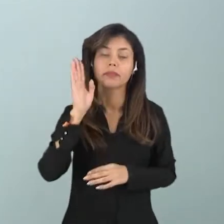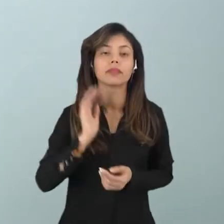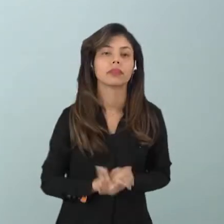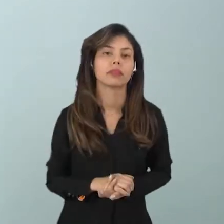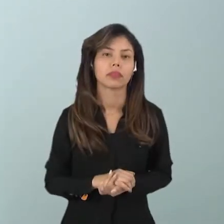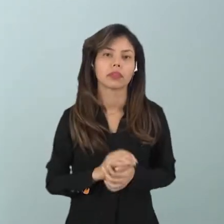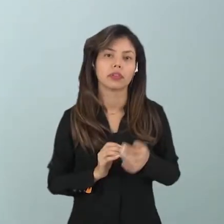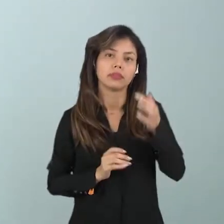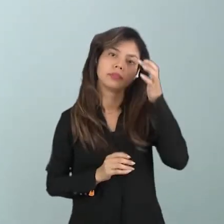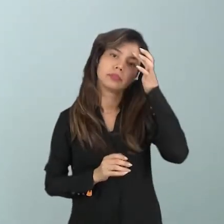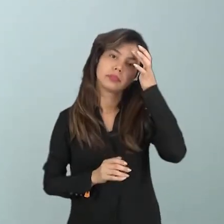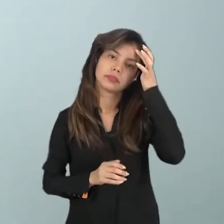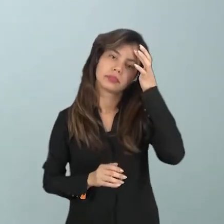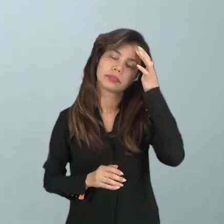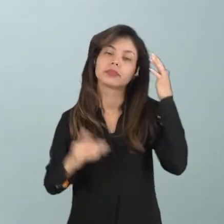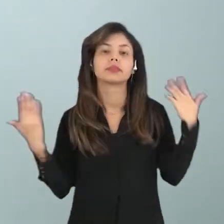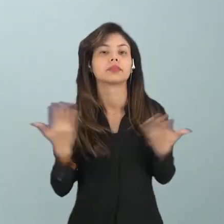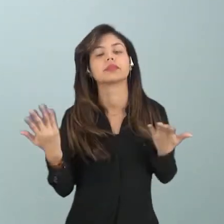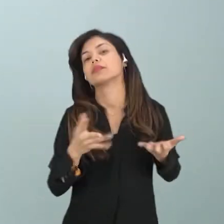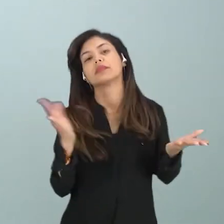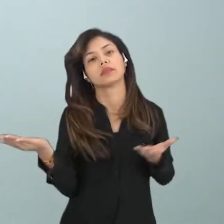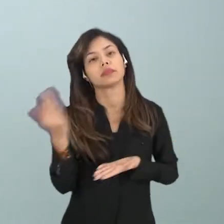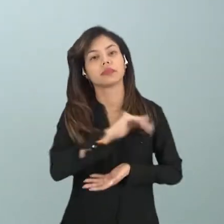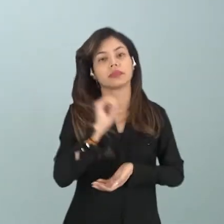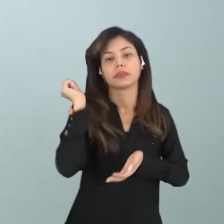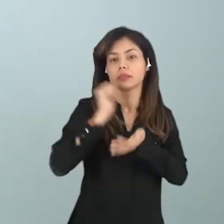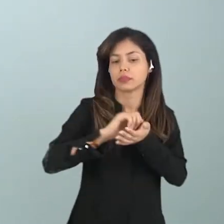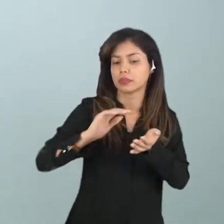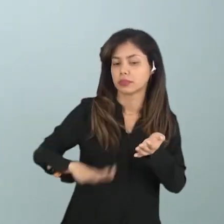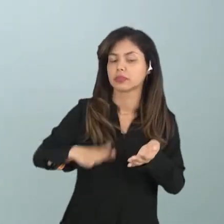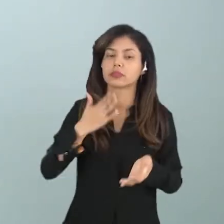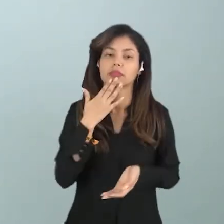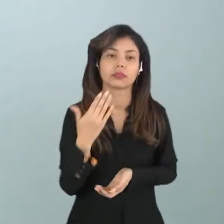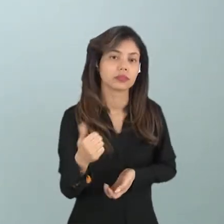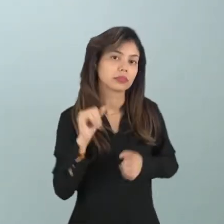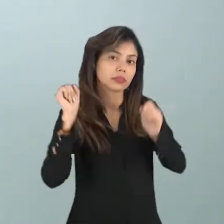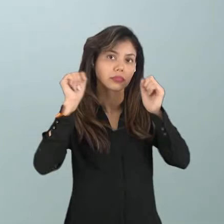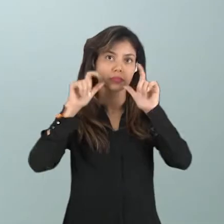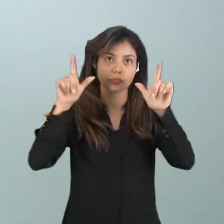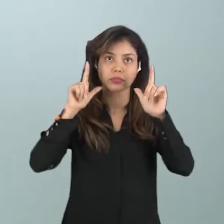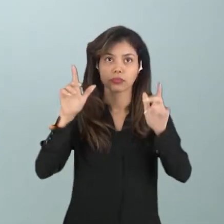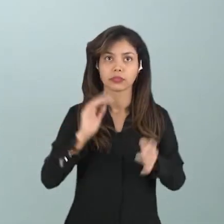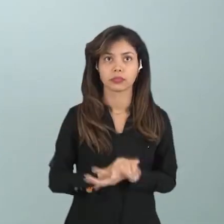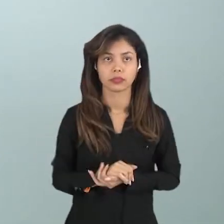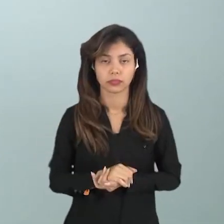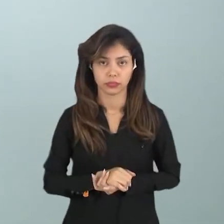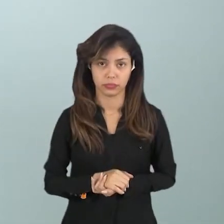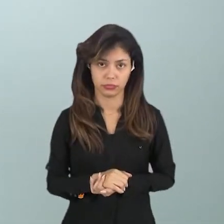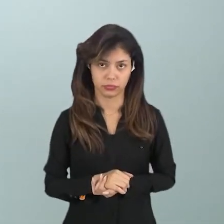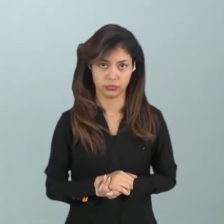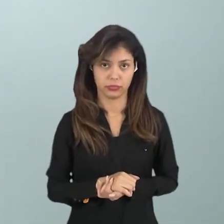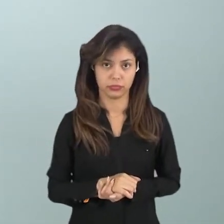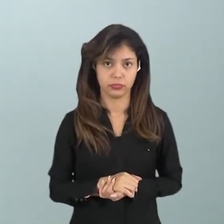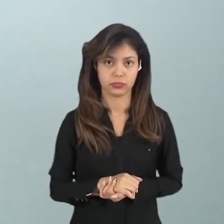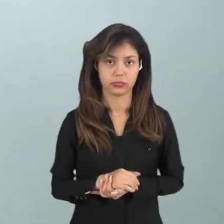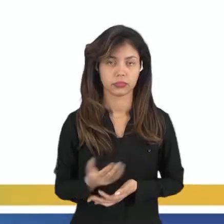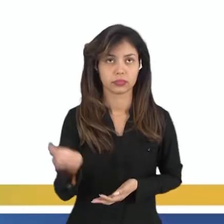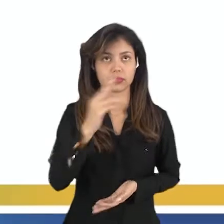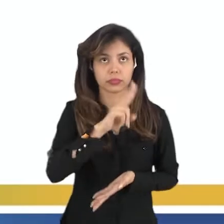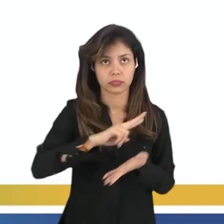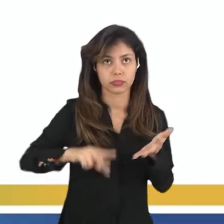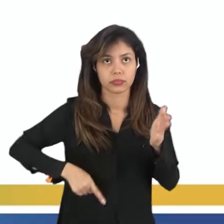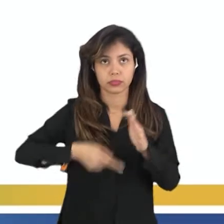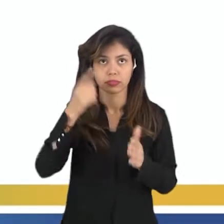E aí vamos para as questões que preparamos hoje para você. Fica muito atento, vai lendo logo as questões de forma antecipada. Vamos ler